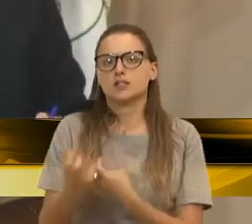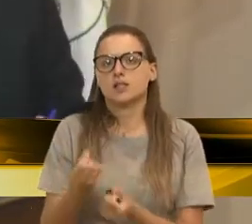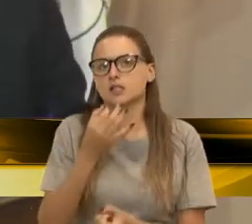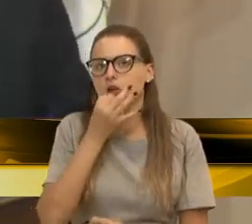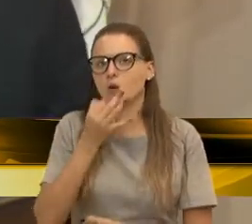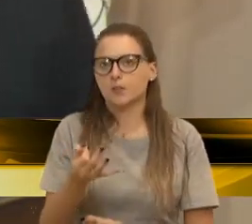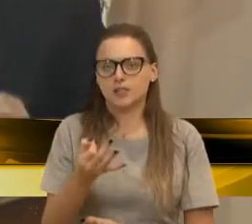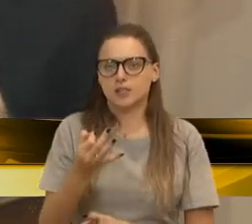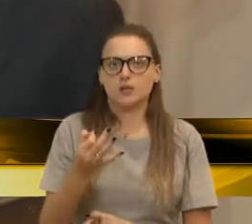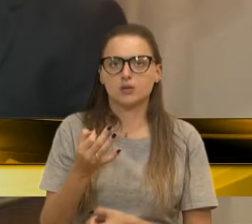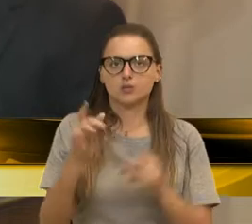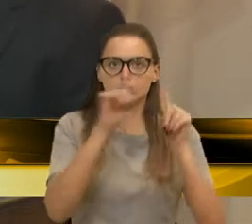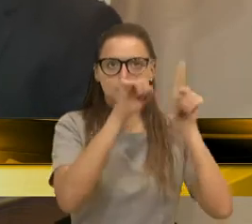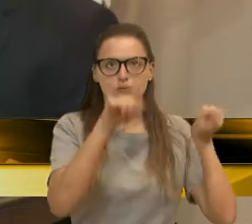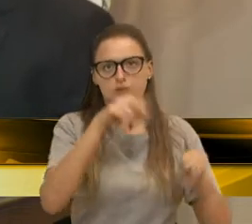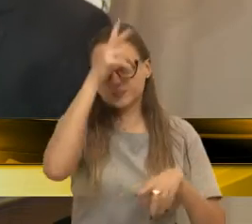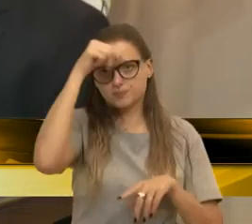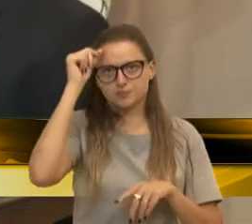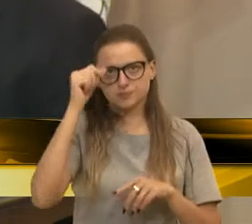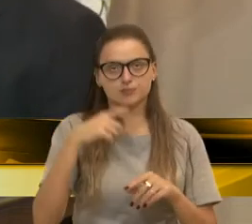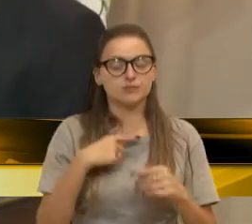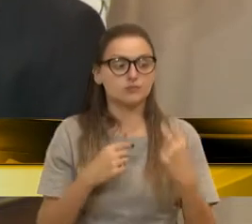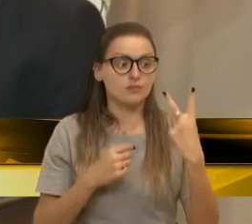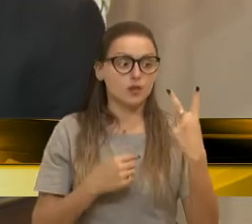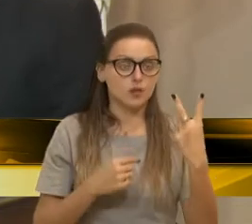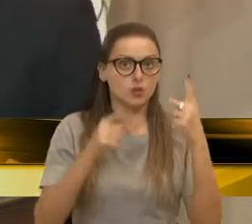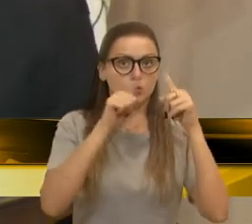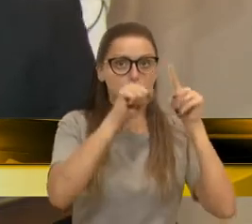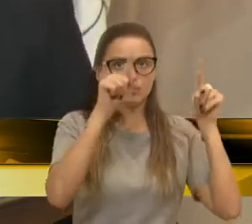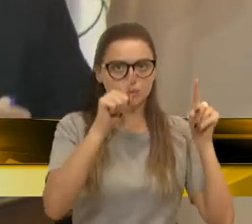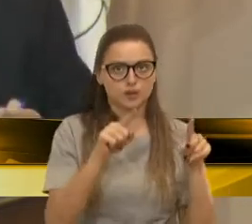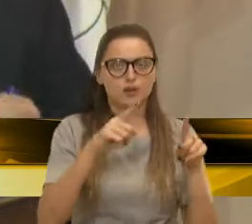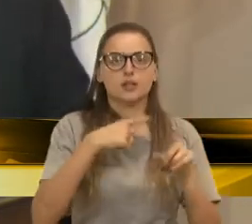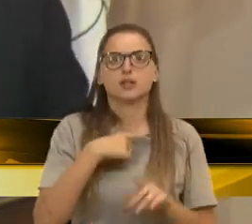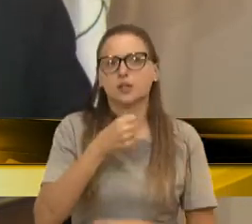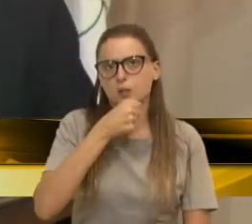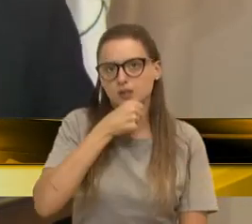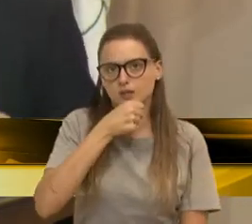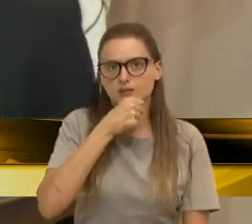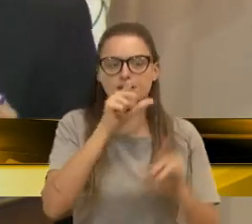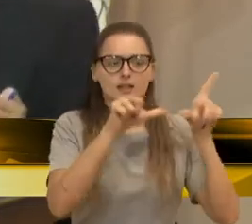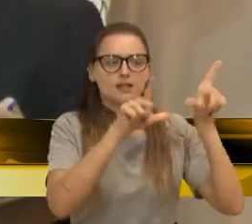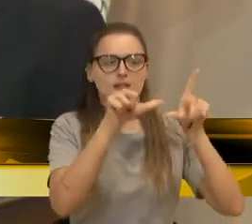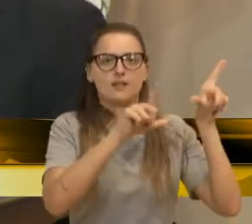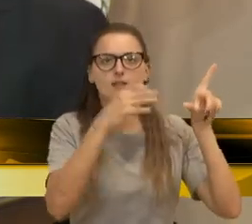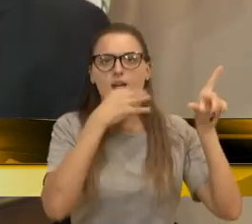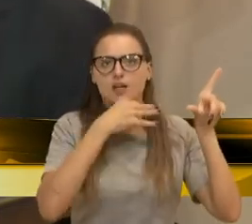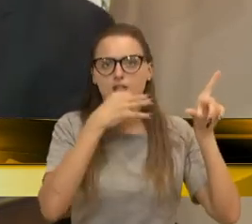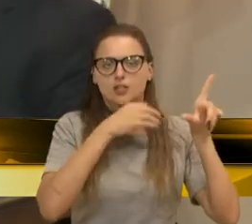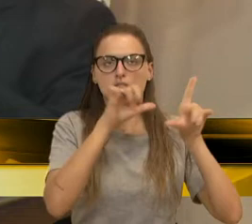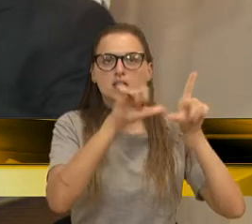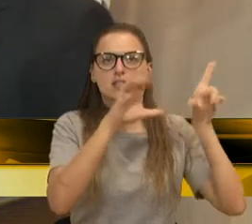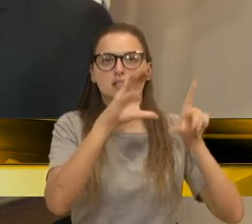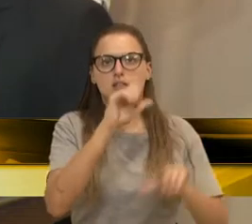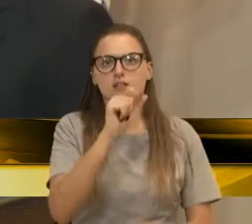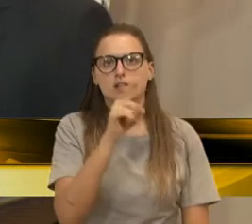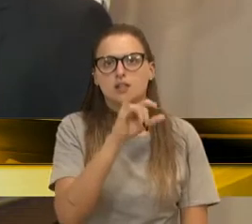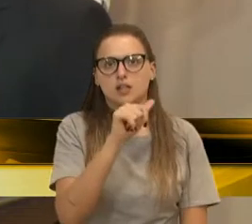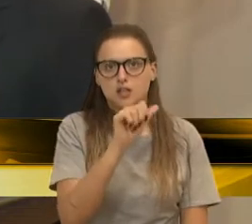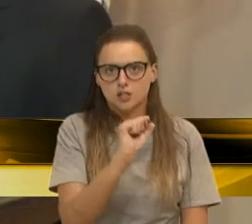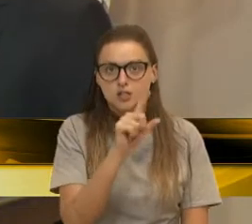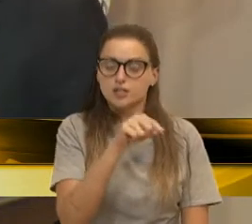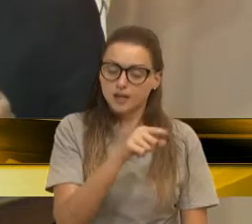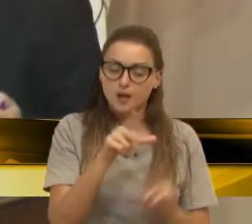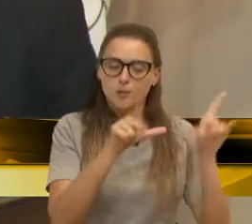2 servidores deram uma entrevista recente à TV Caxias. A TV Caxias, para quem não conhece, é uma TV